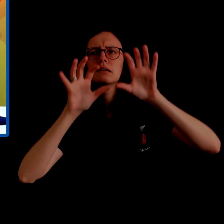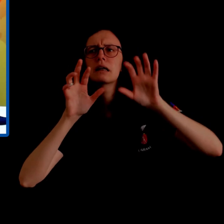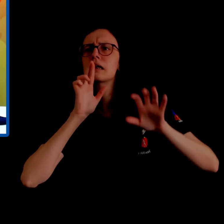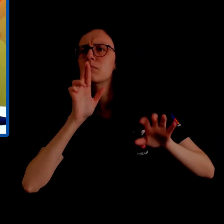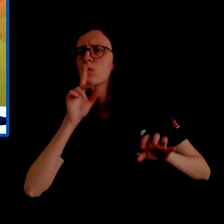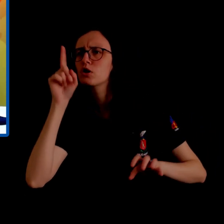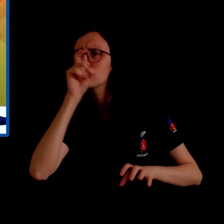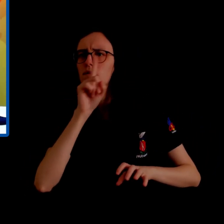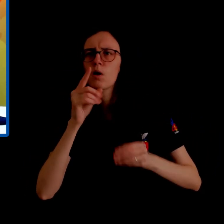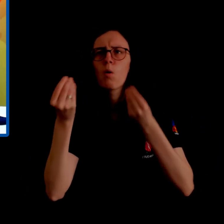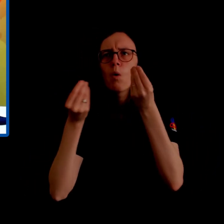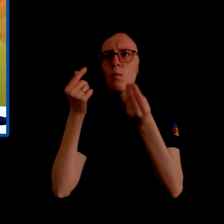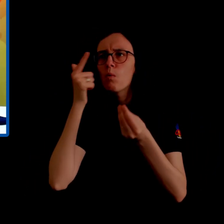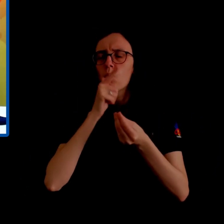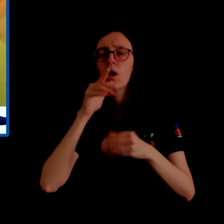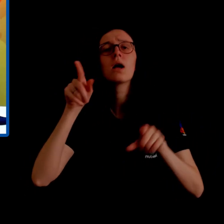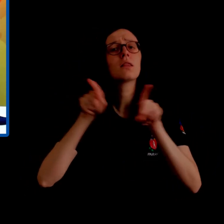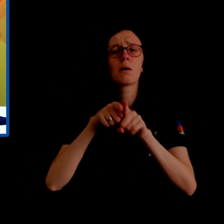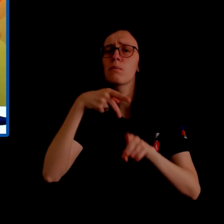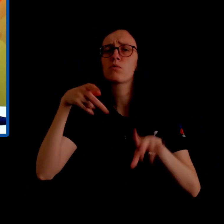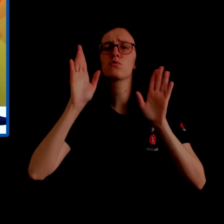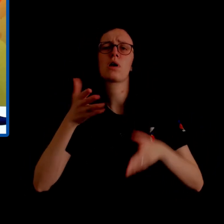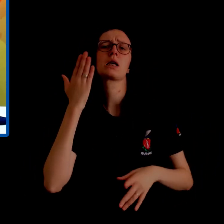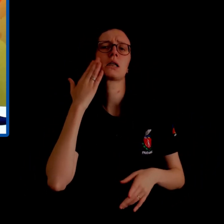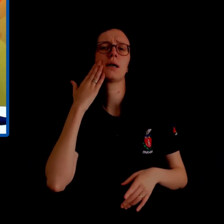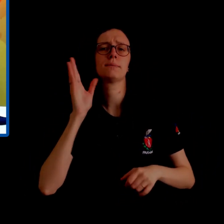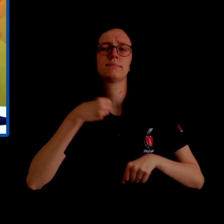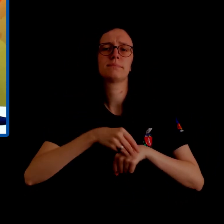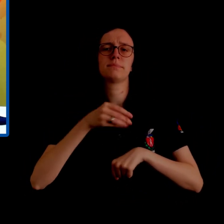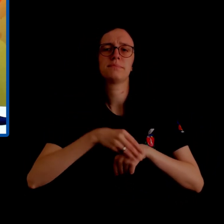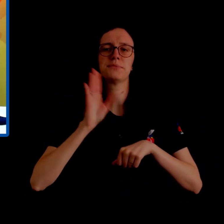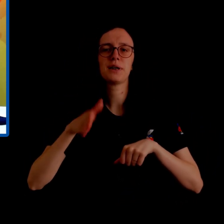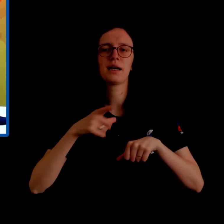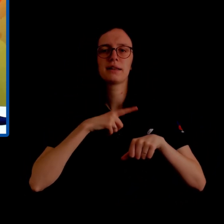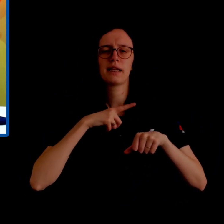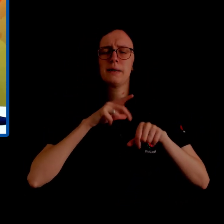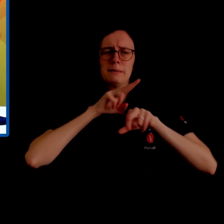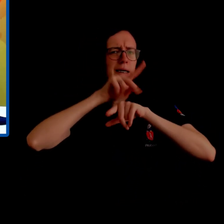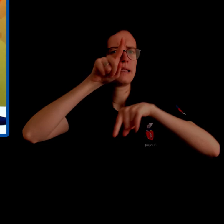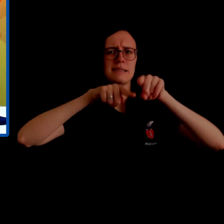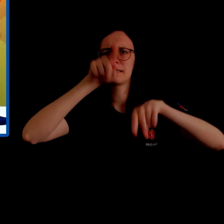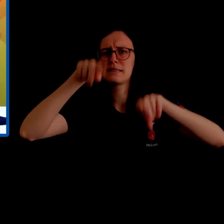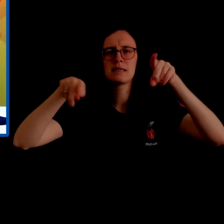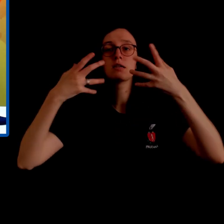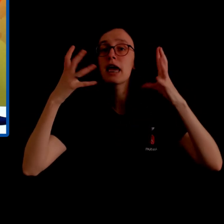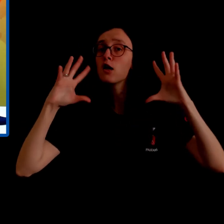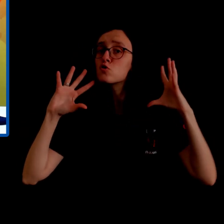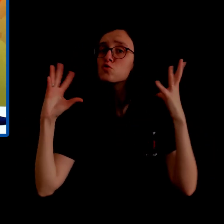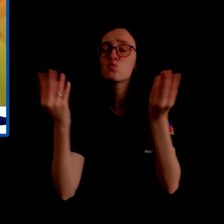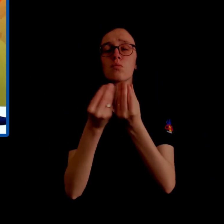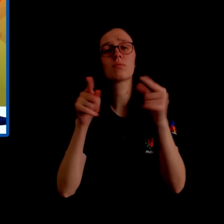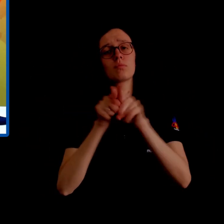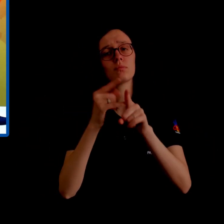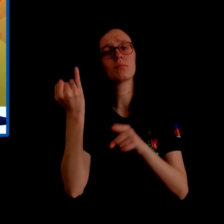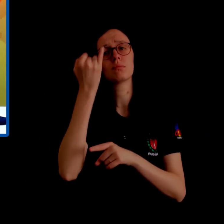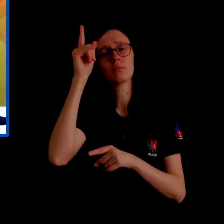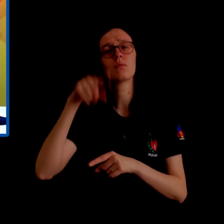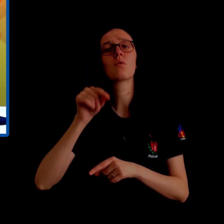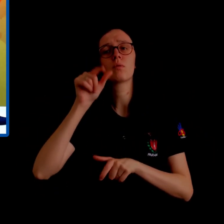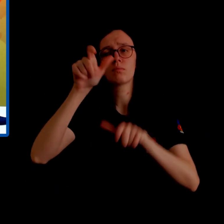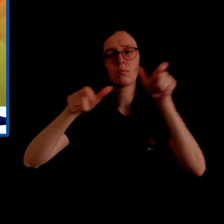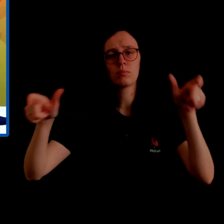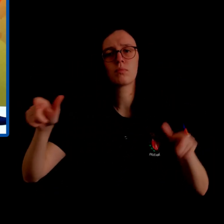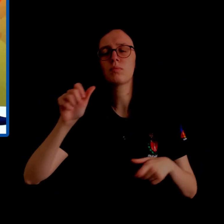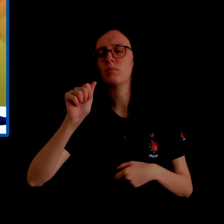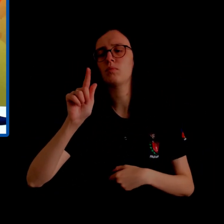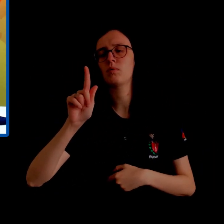respostas, para aquele que já está fazendo todos os tutoriais e os vídeos. Então, a gente quer atingir todos, inclusive os agentes